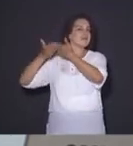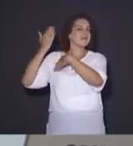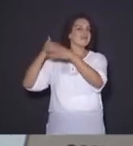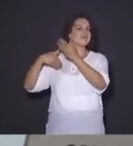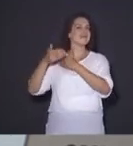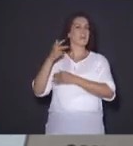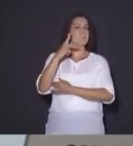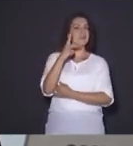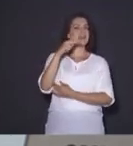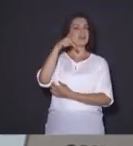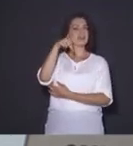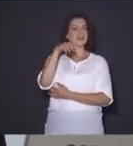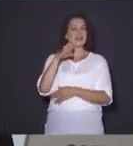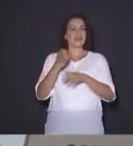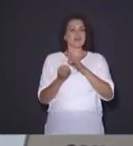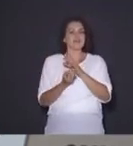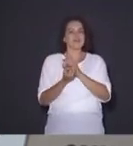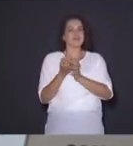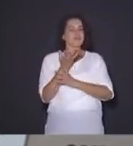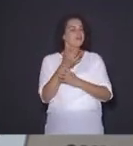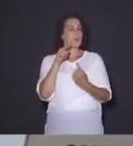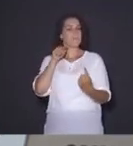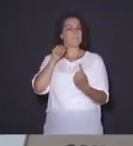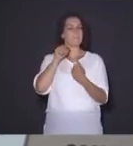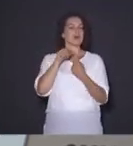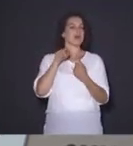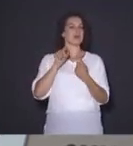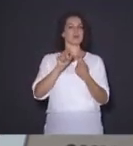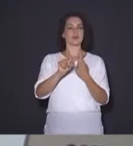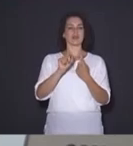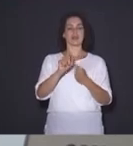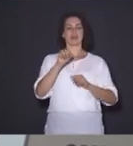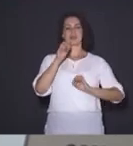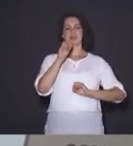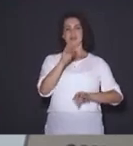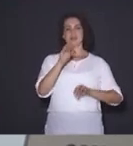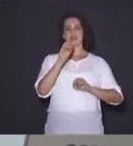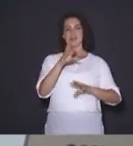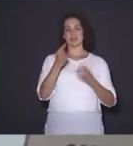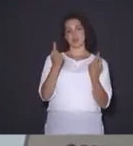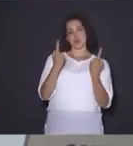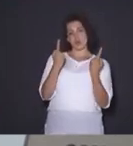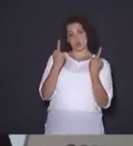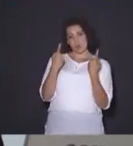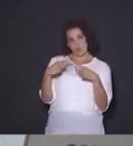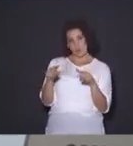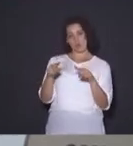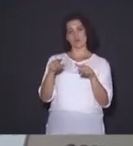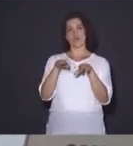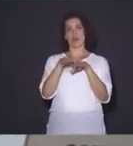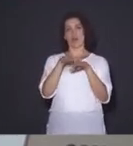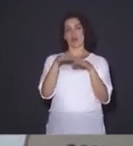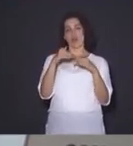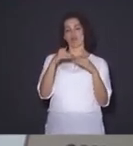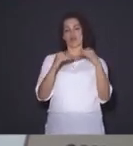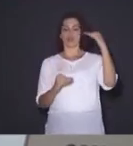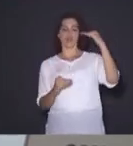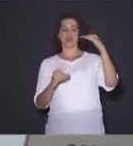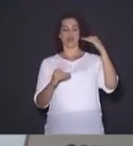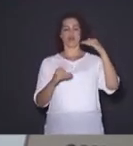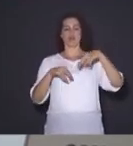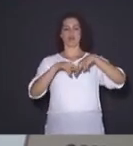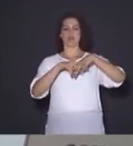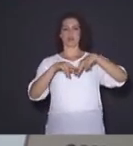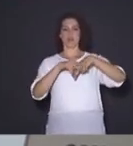plano nacional de educação existe uma meta do plano que era uma educação para o enfrentamento da desigualdade de gênero e étnico